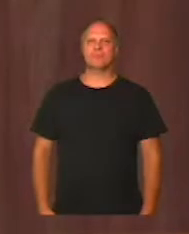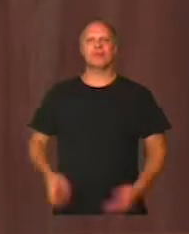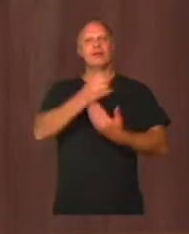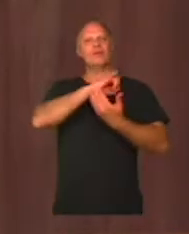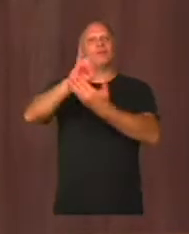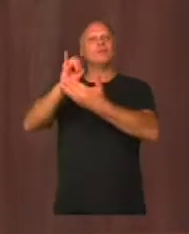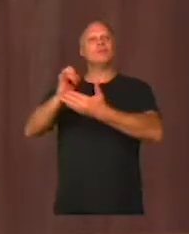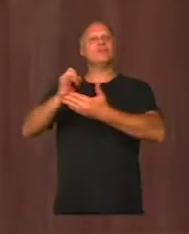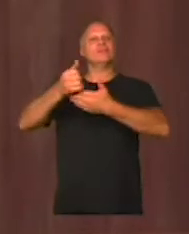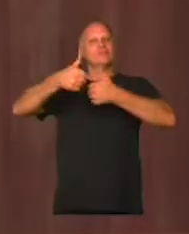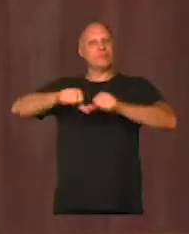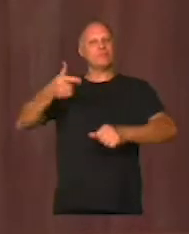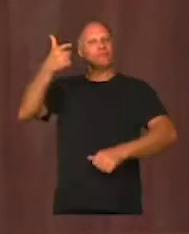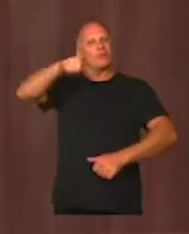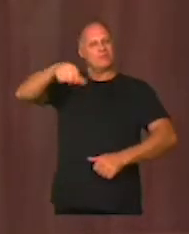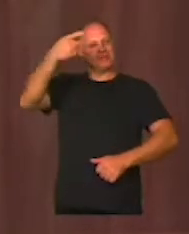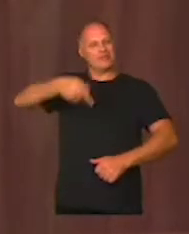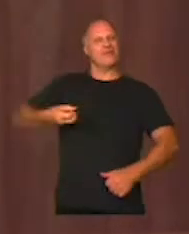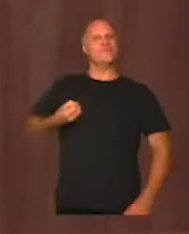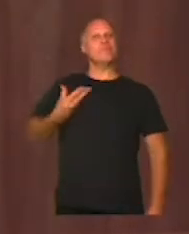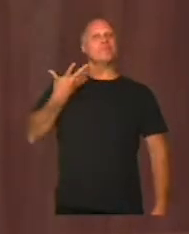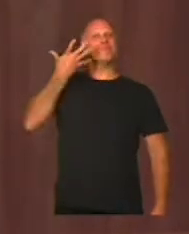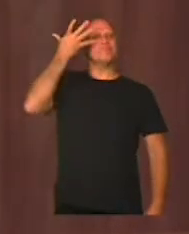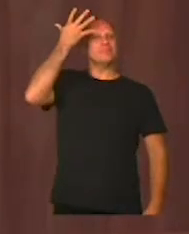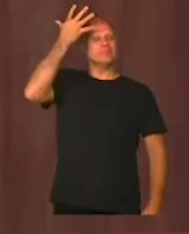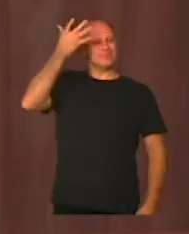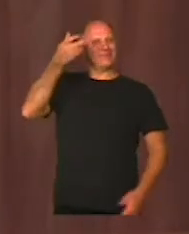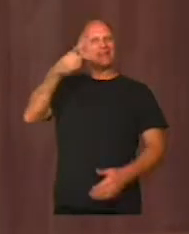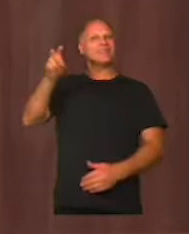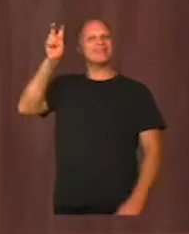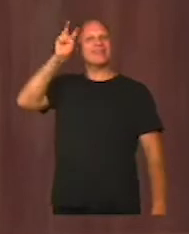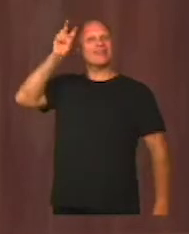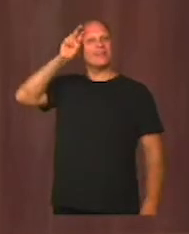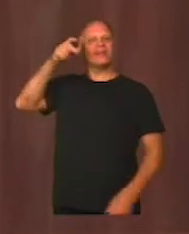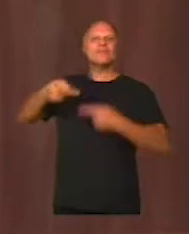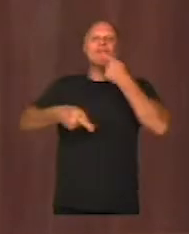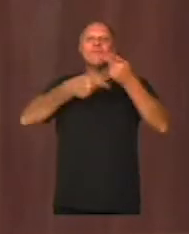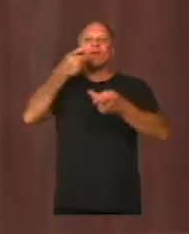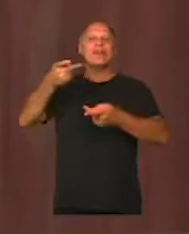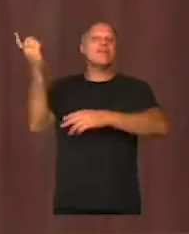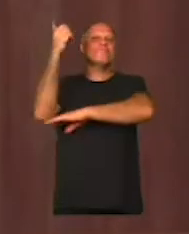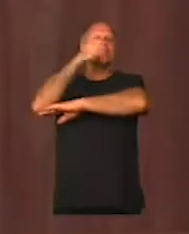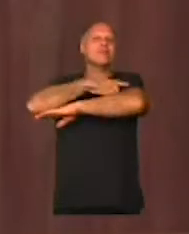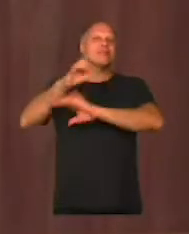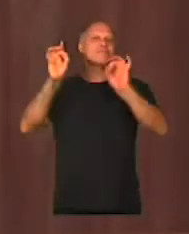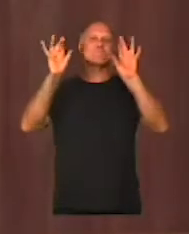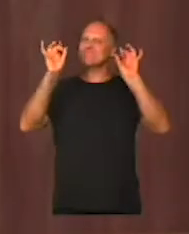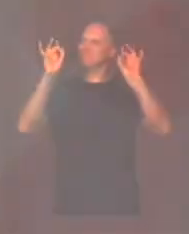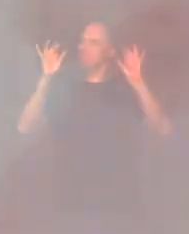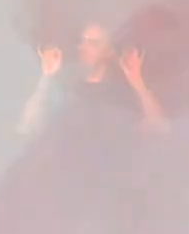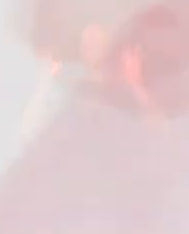Olá, está no ar mais uma edição do Viver Plenamente. Nesta quinta-feira, falando então sobre uma data muito